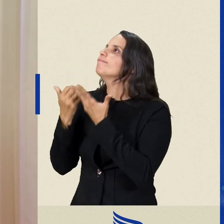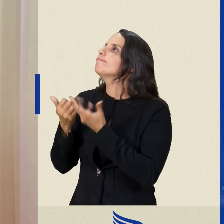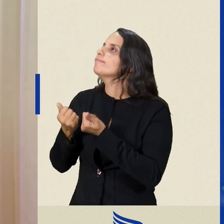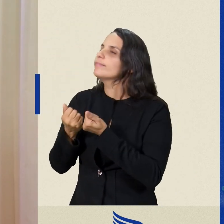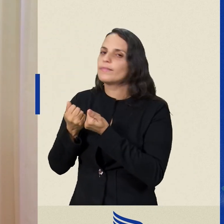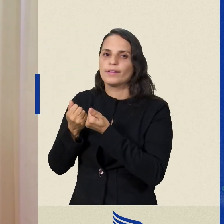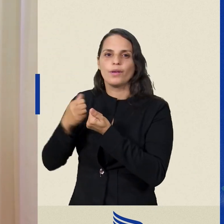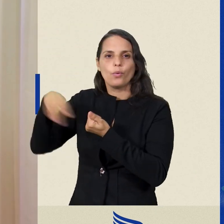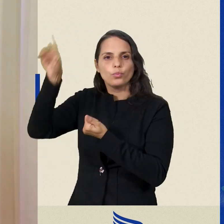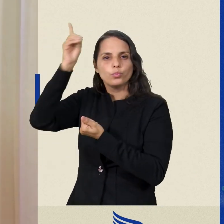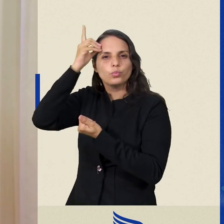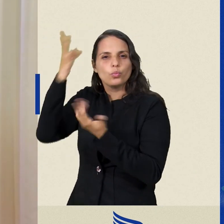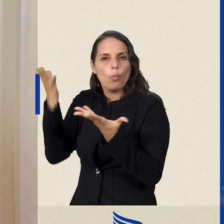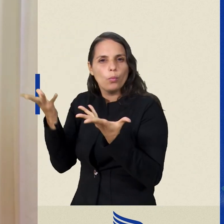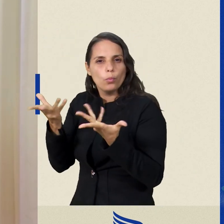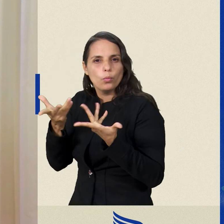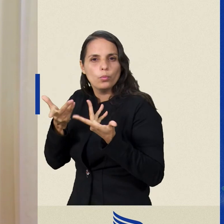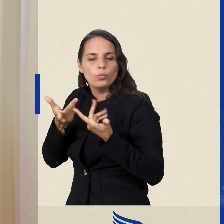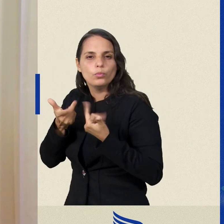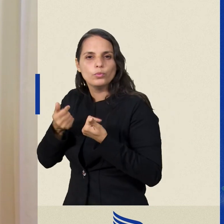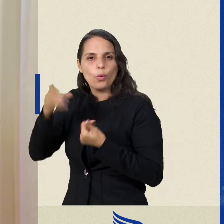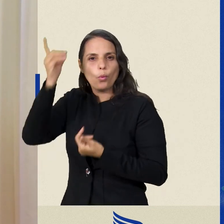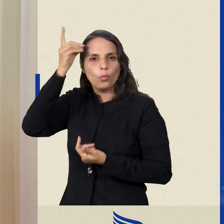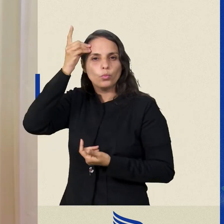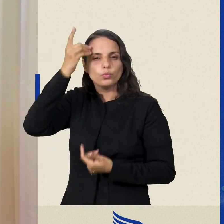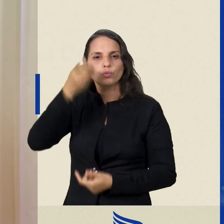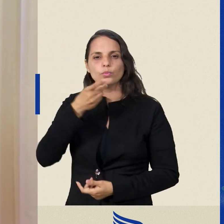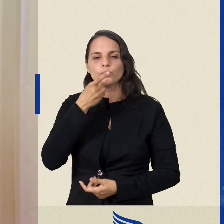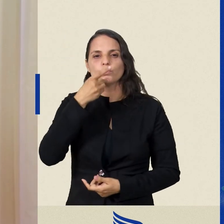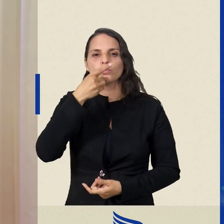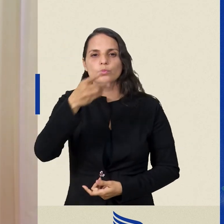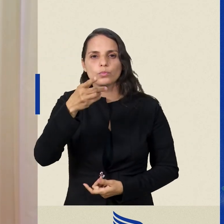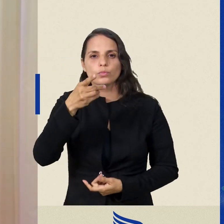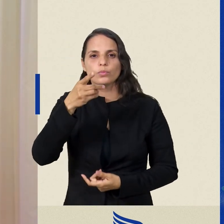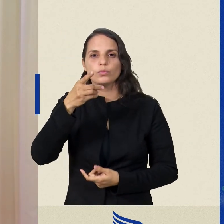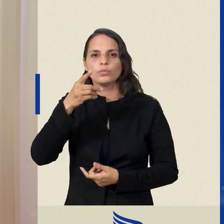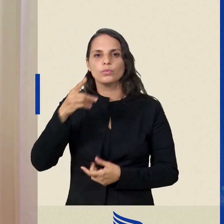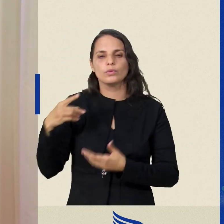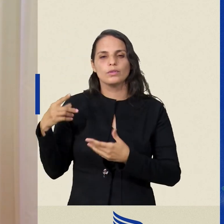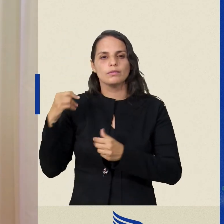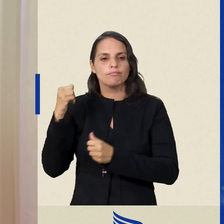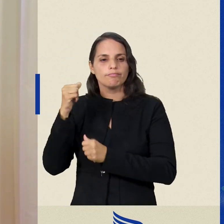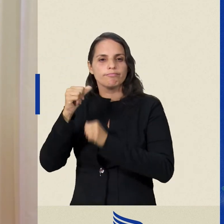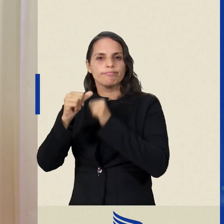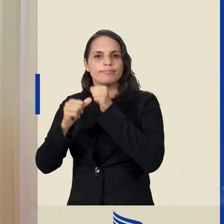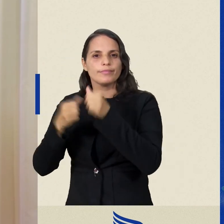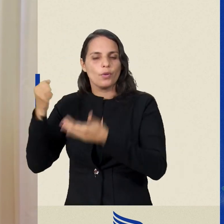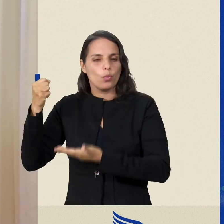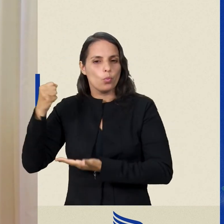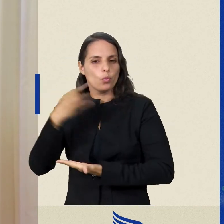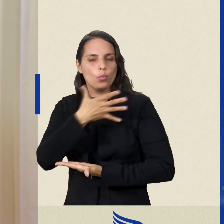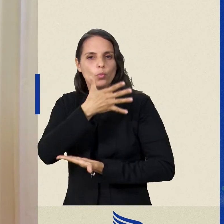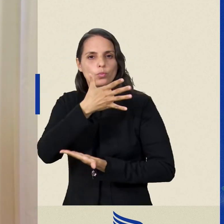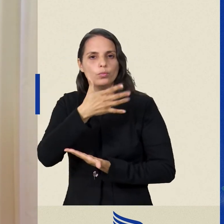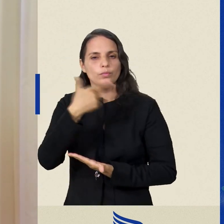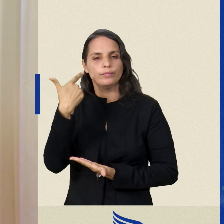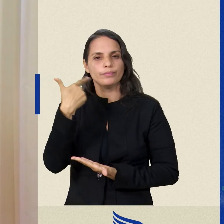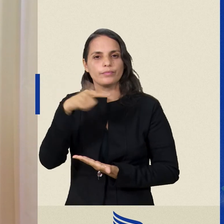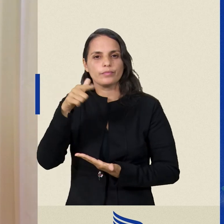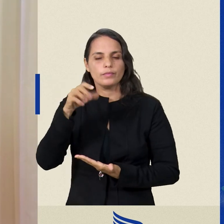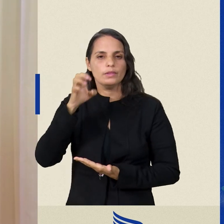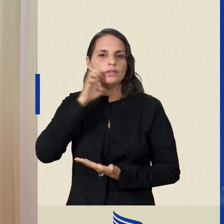maravilhosa dádiva, o dom de profecia, que foi restaurado na igreja remanescente através de